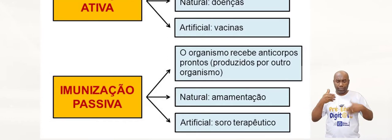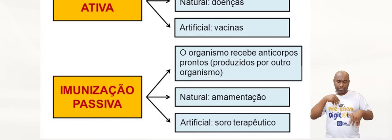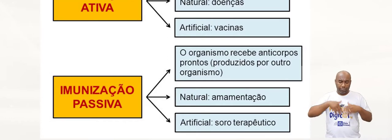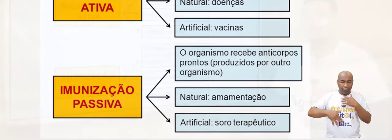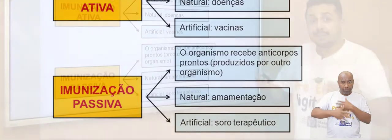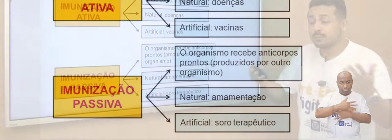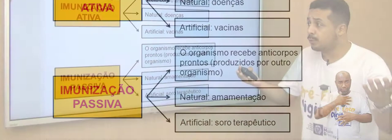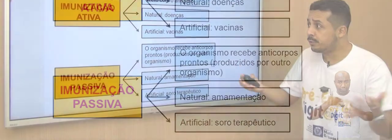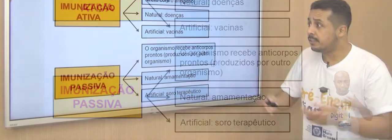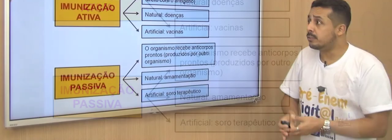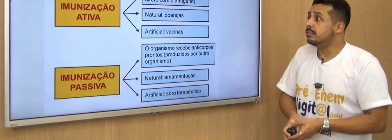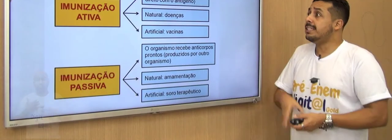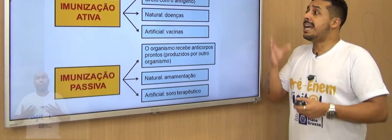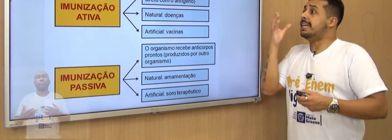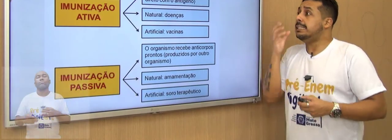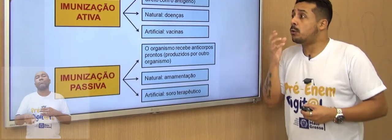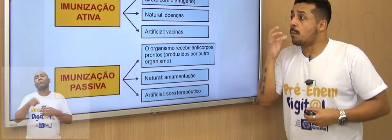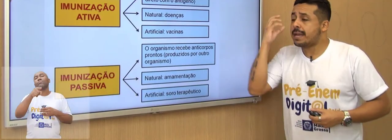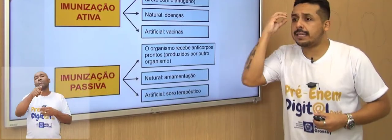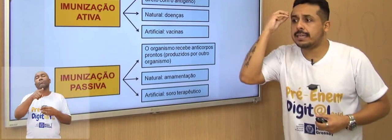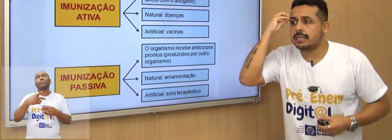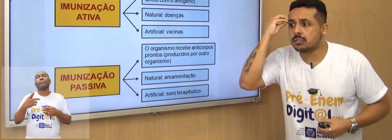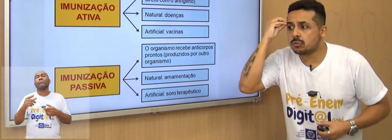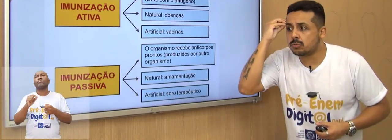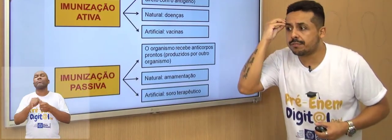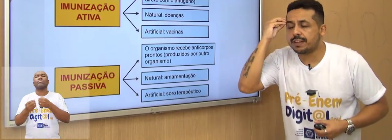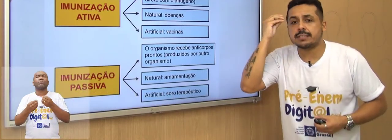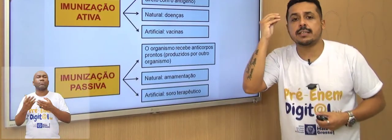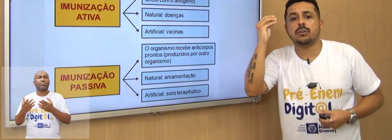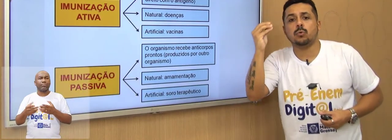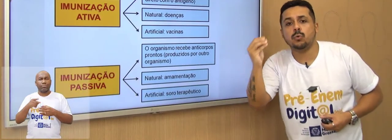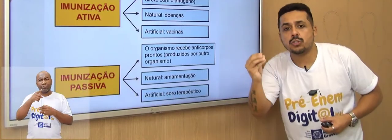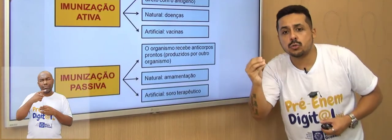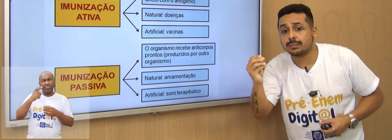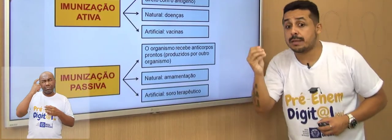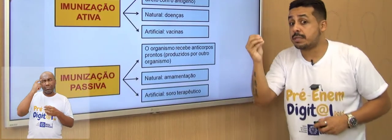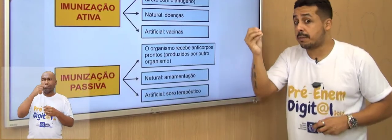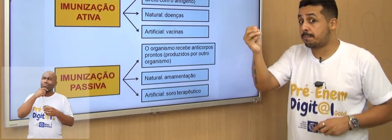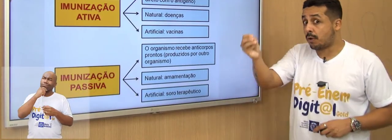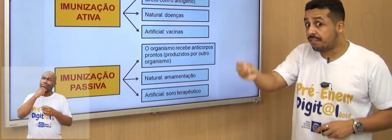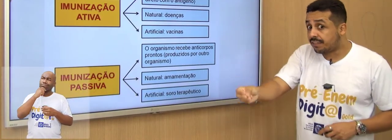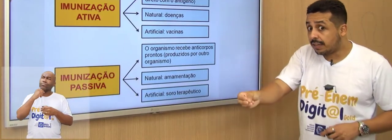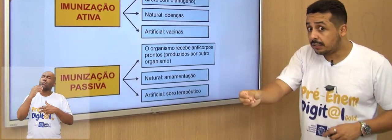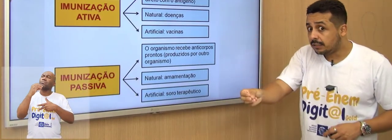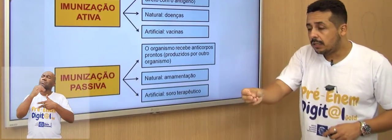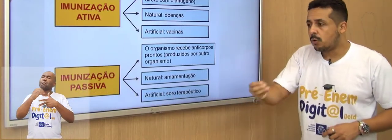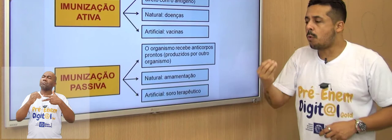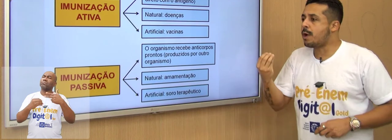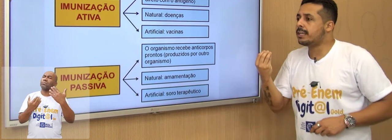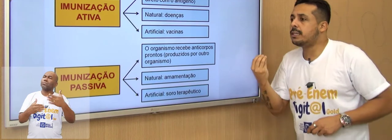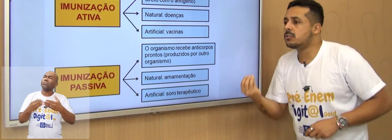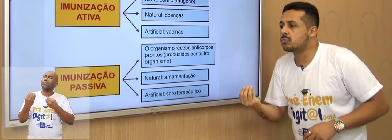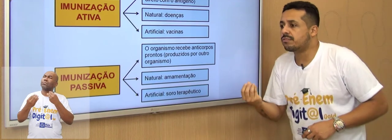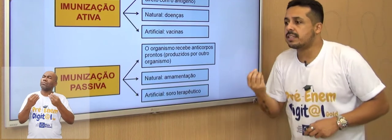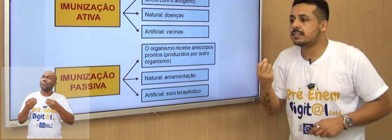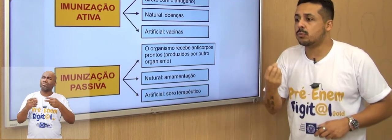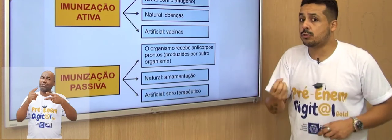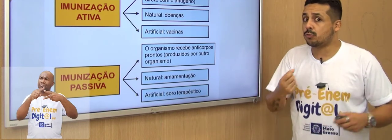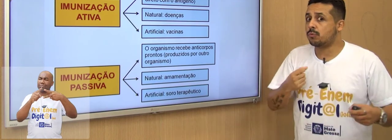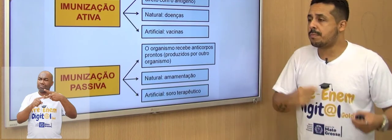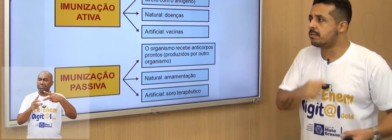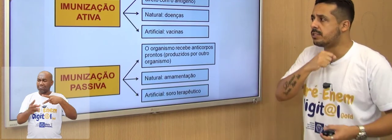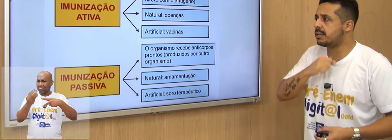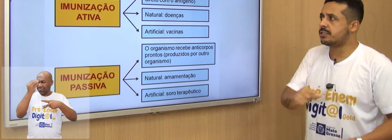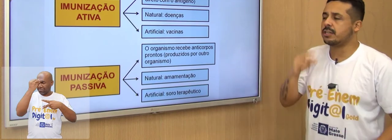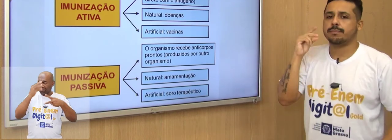Rodrigo, professor Rodrigo, e aí, como é que isso vai ser útil na minha prova? Como é que isso vai ser